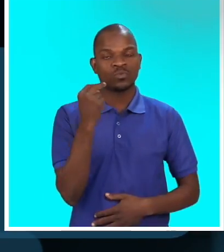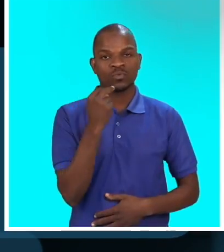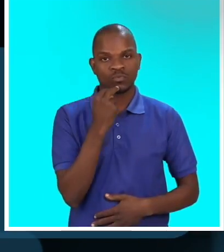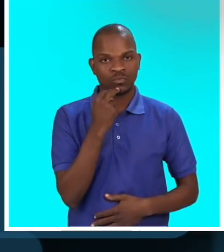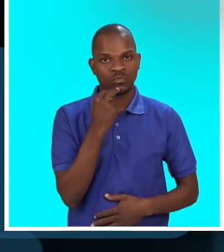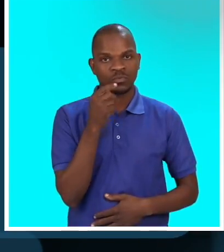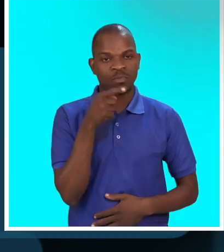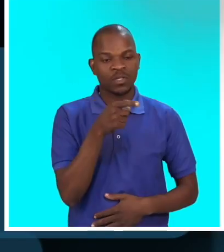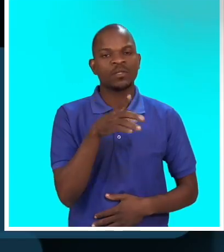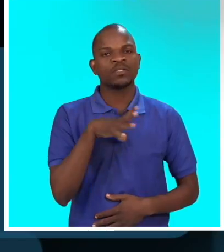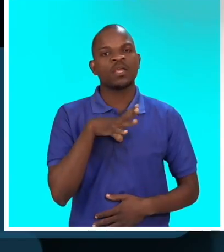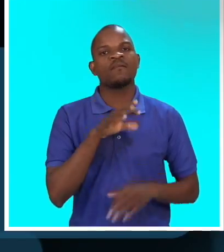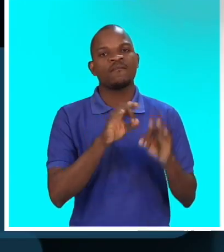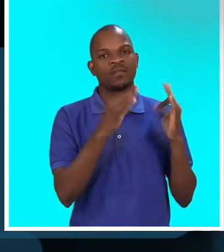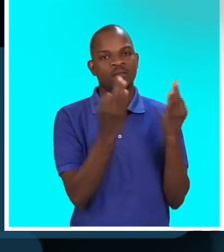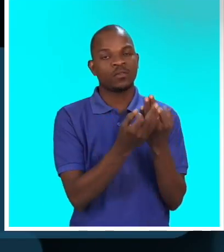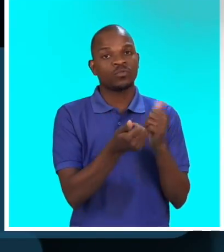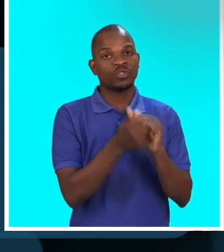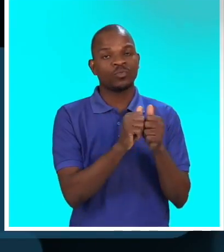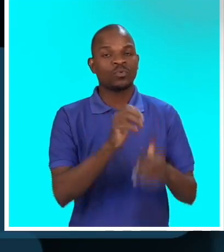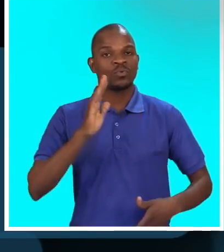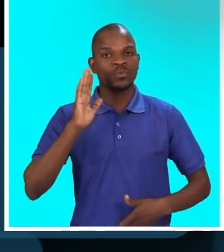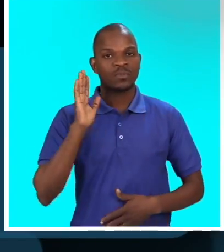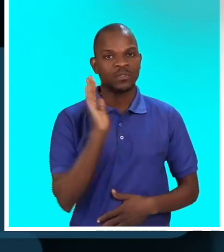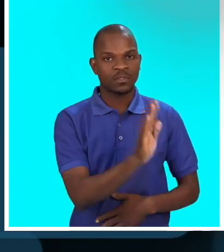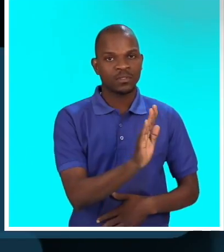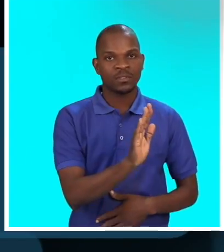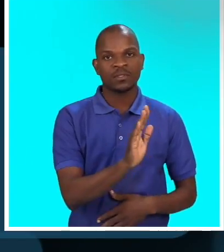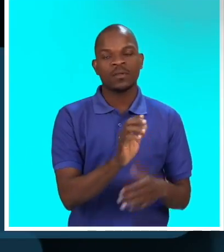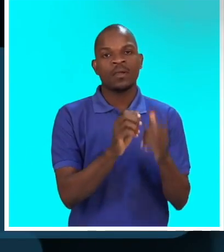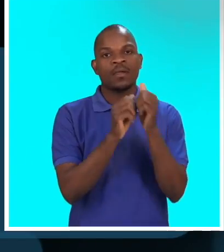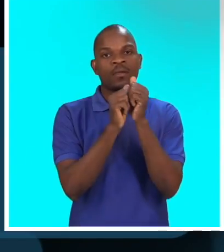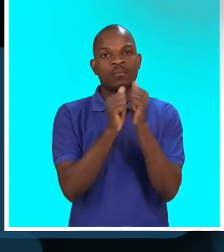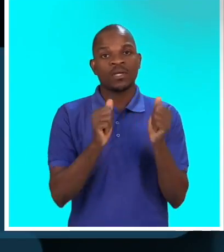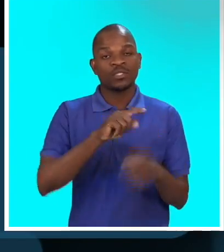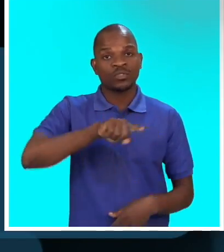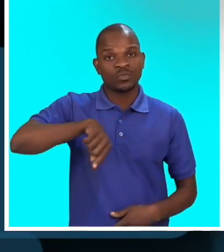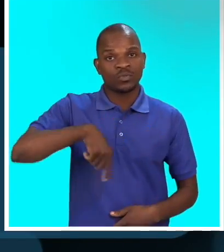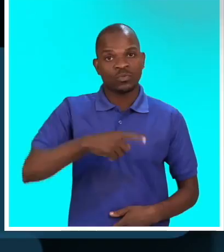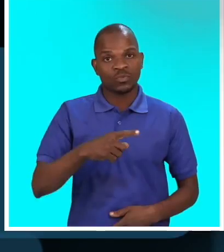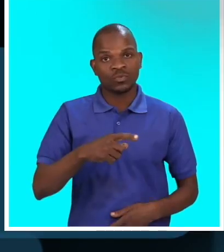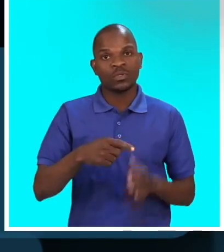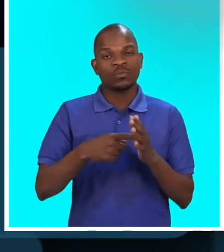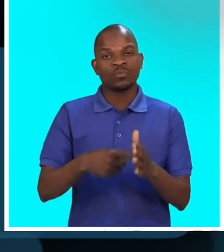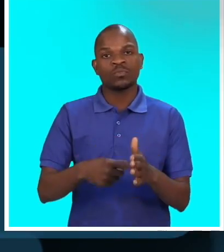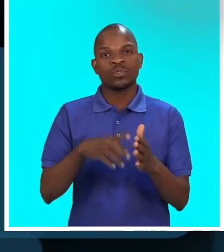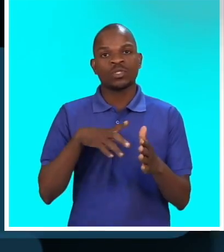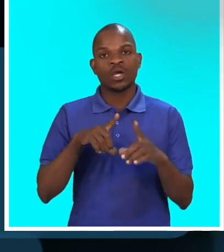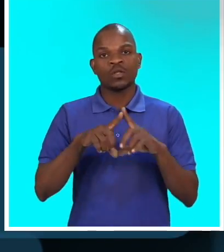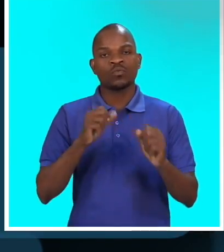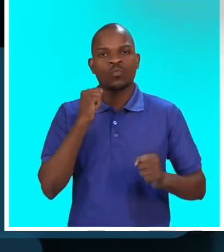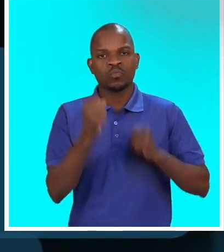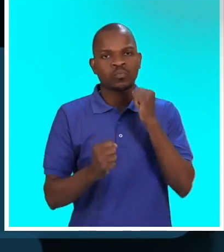fala, que tem a sua federação do desporto. Mas, nós,